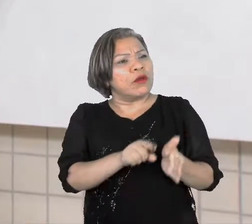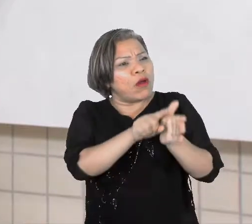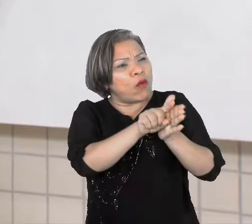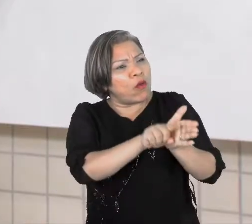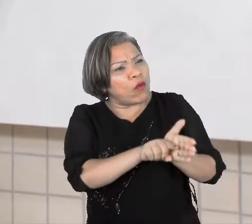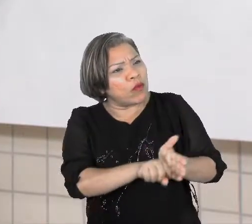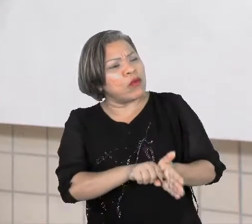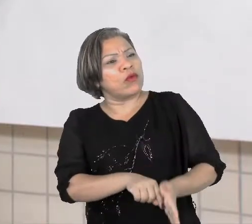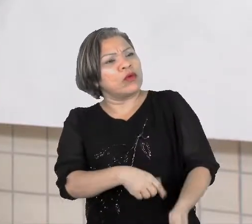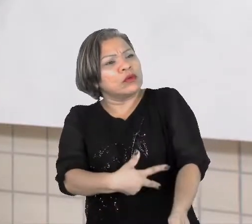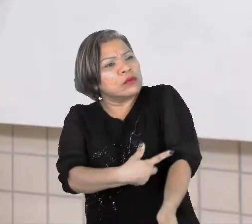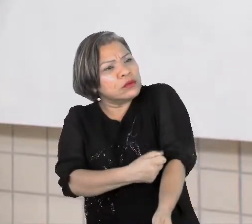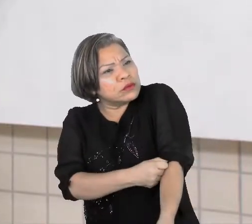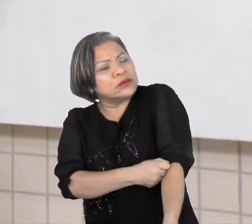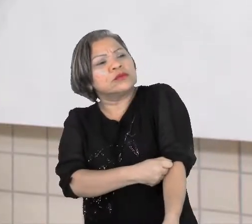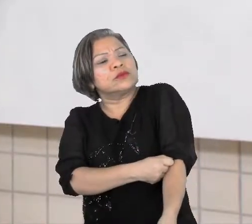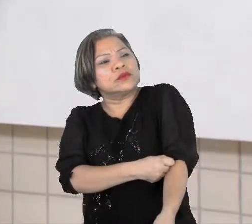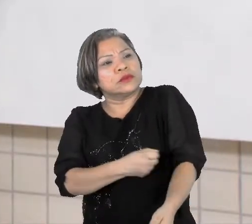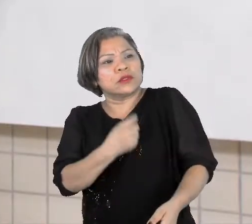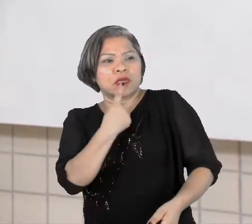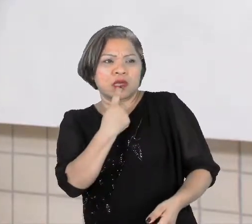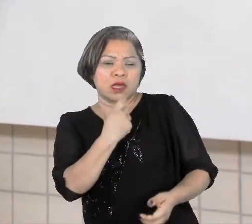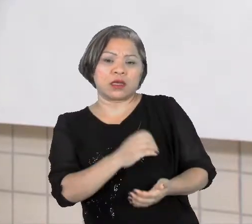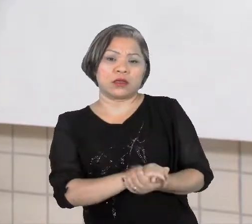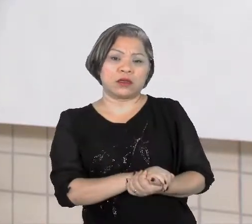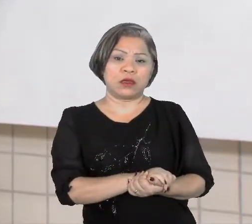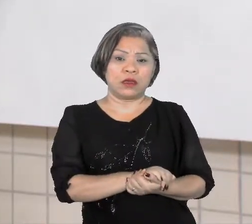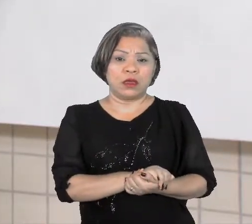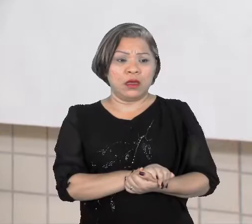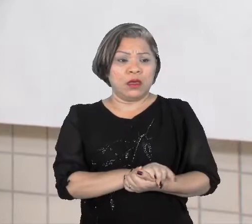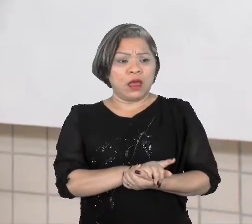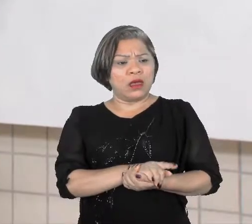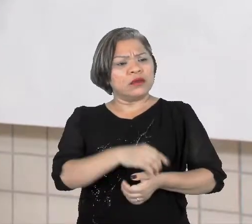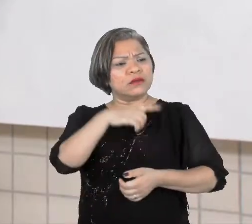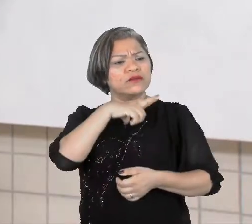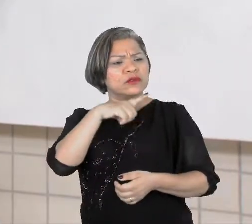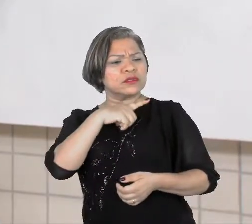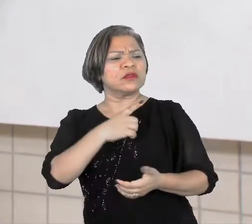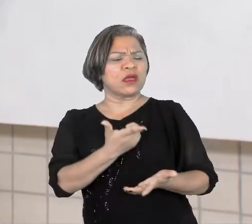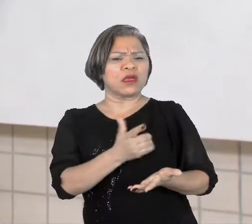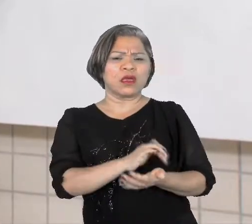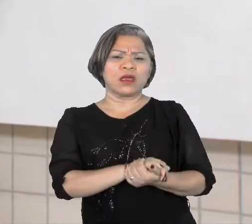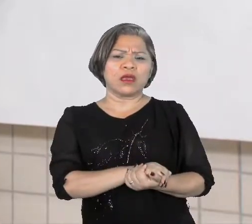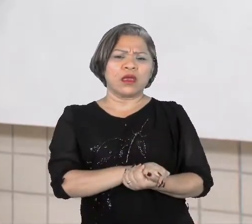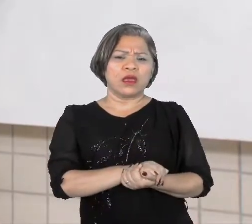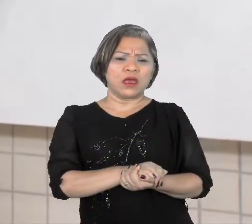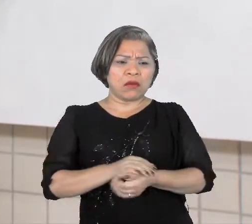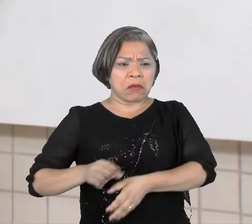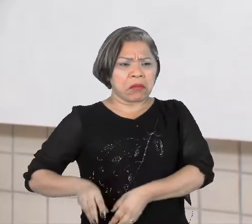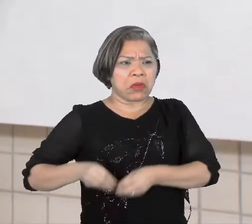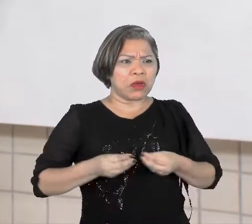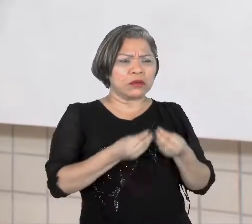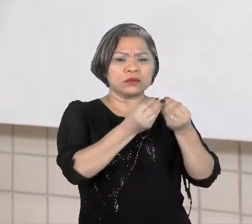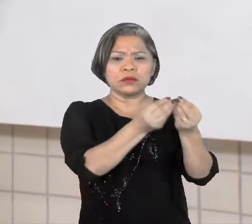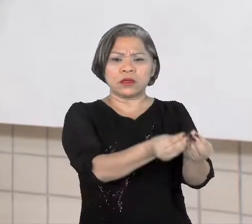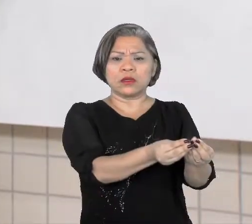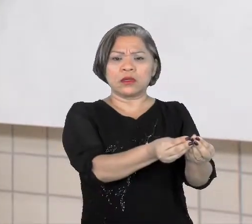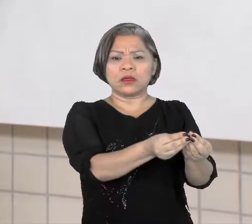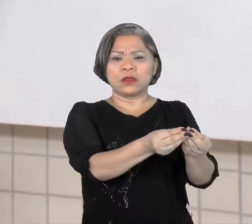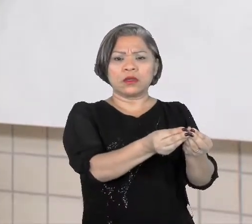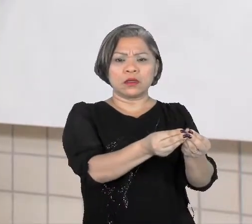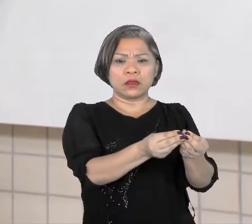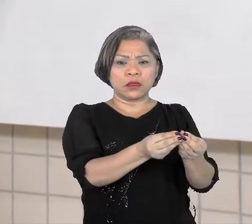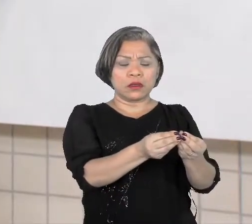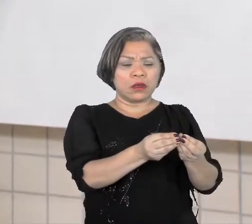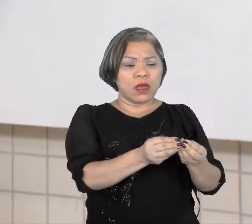perguntou, você tem o login, a senha do laboratório? Eu falei, tem, estava no meu bolso, eu peguei, entreguei para o médico. E aí, passados alguns